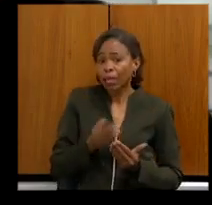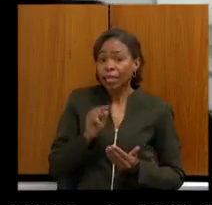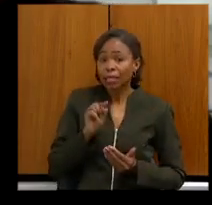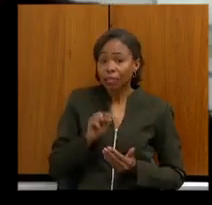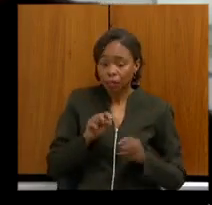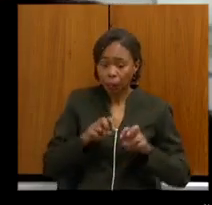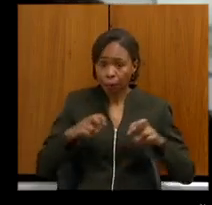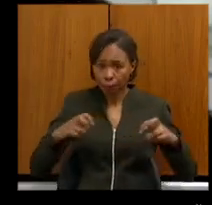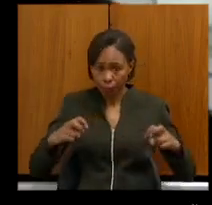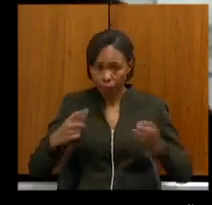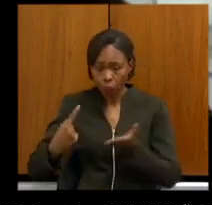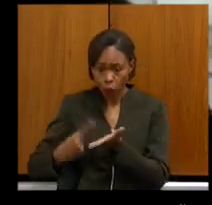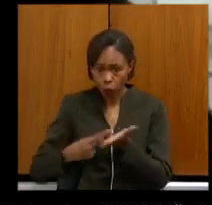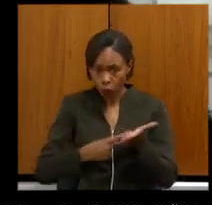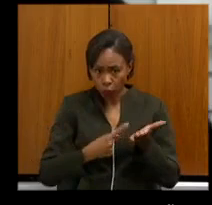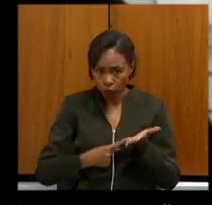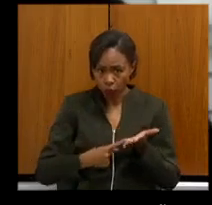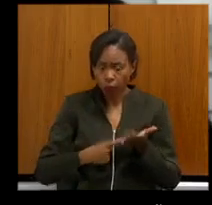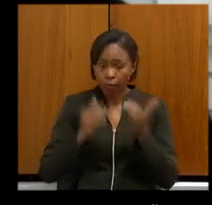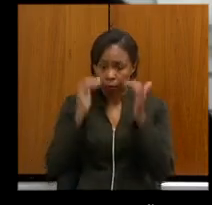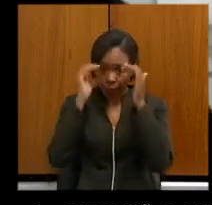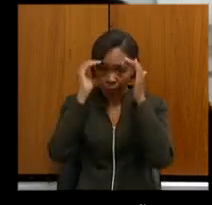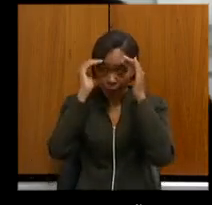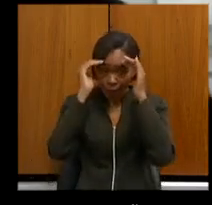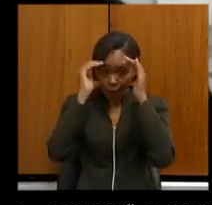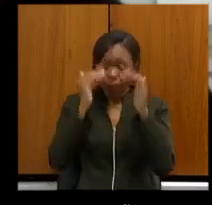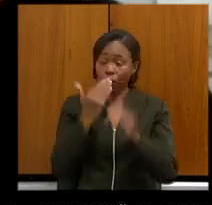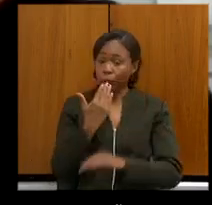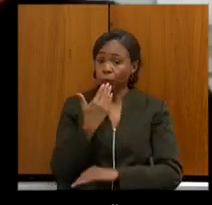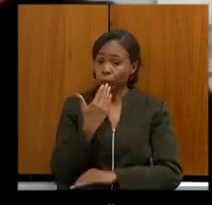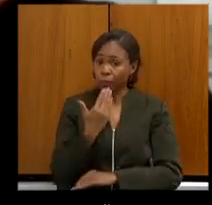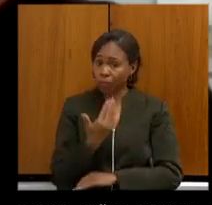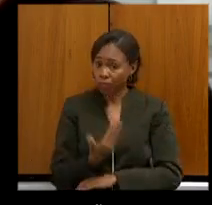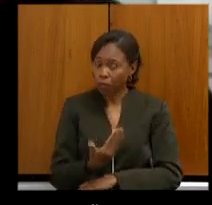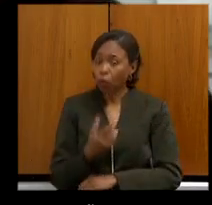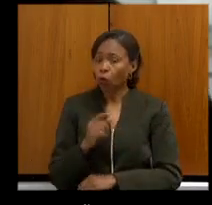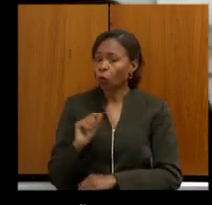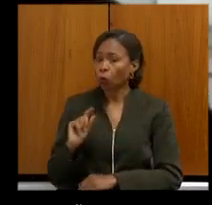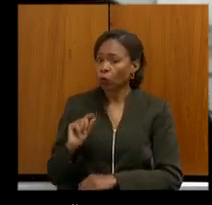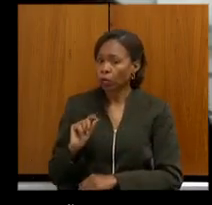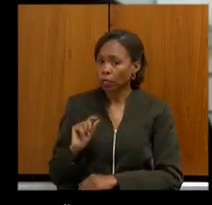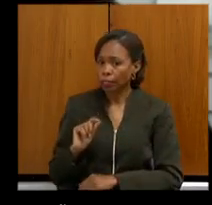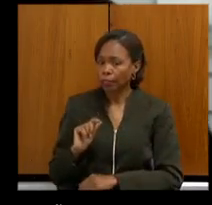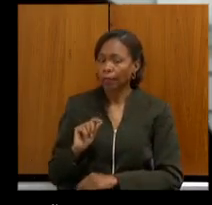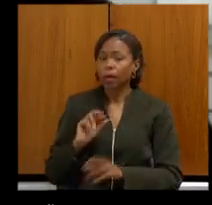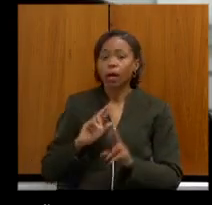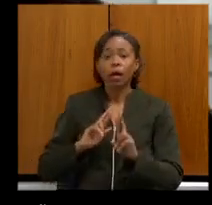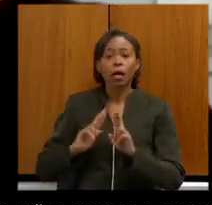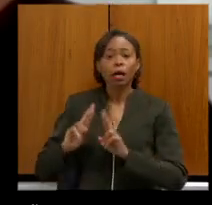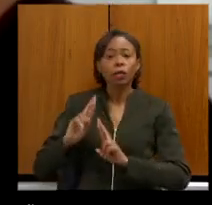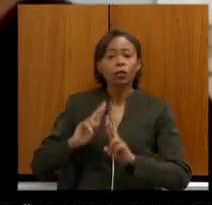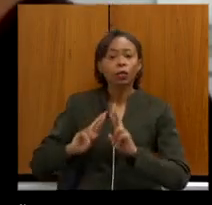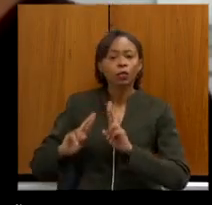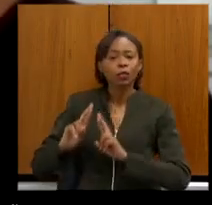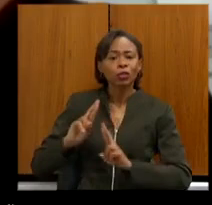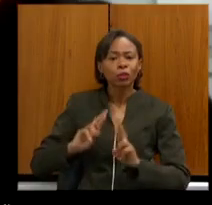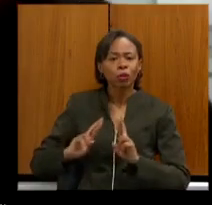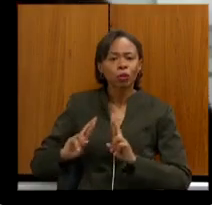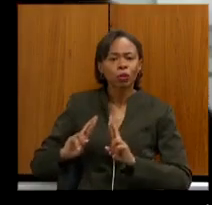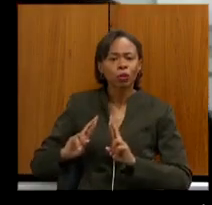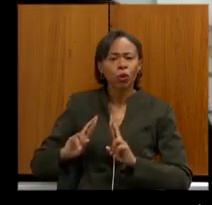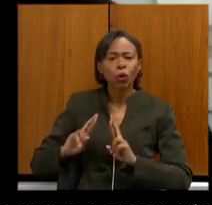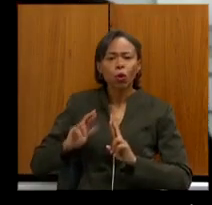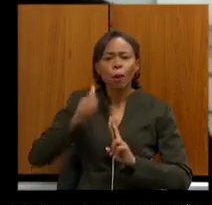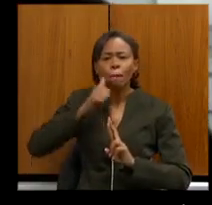negociação em outros espaços institucionais as relações místicas com a mãe Terra